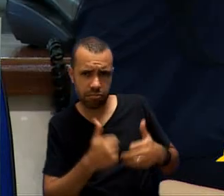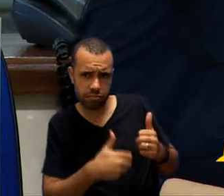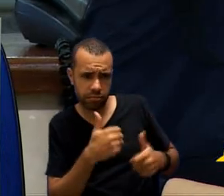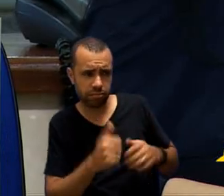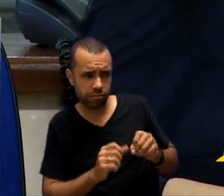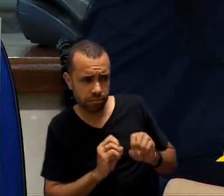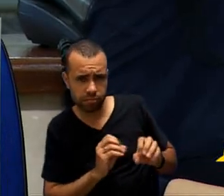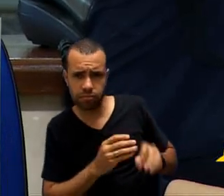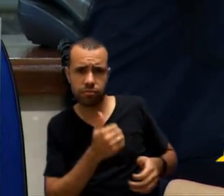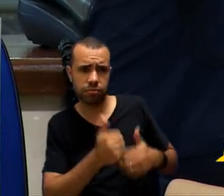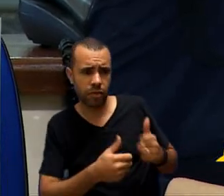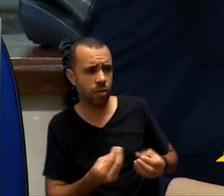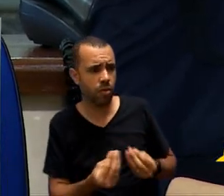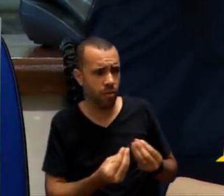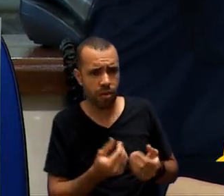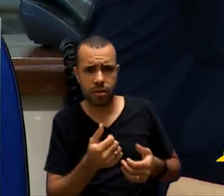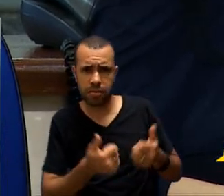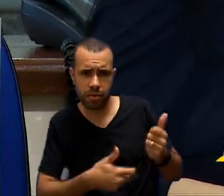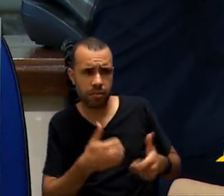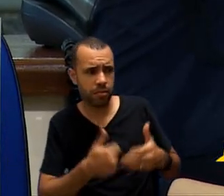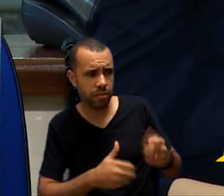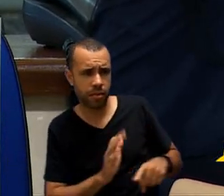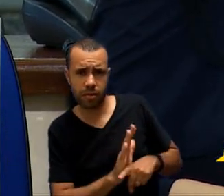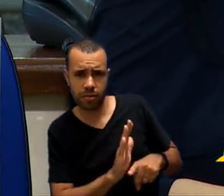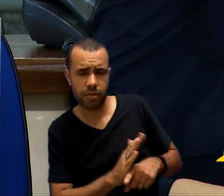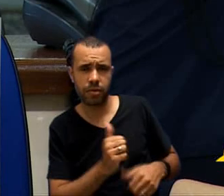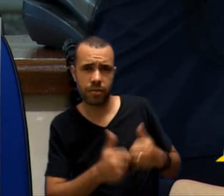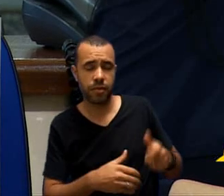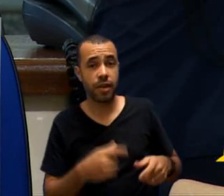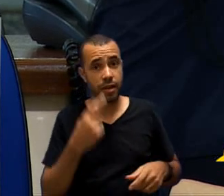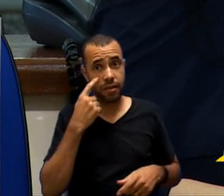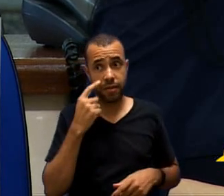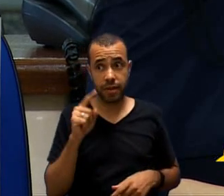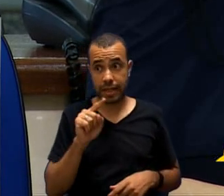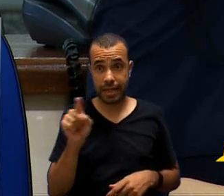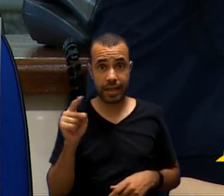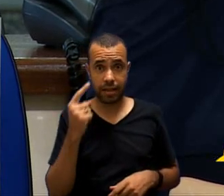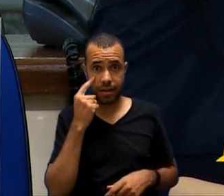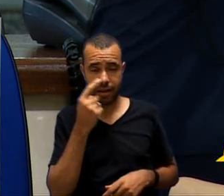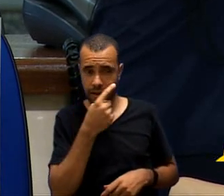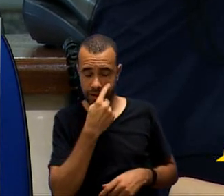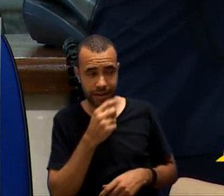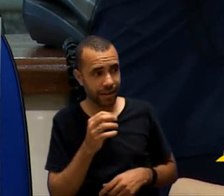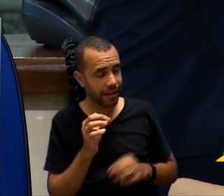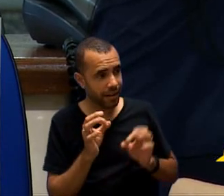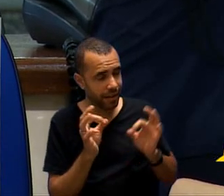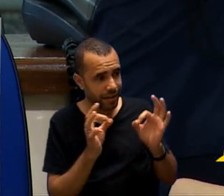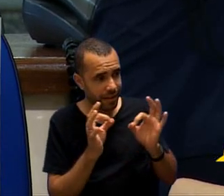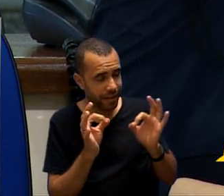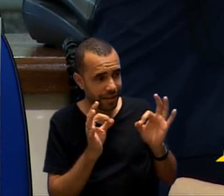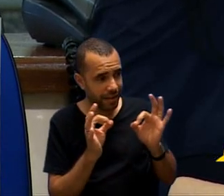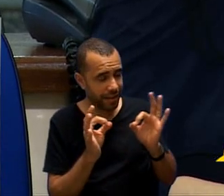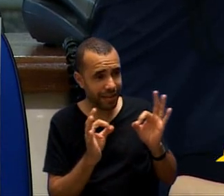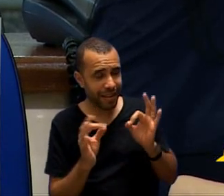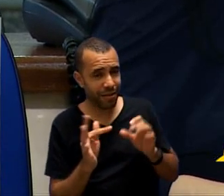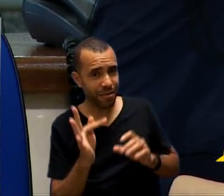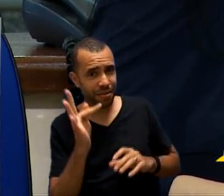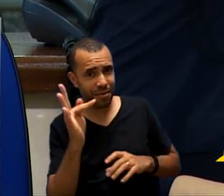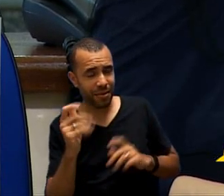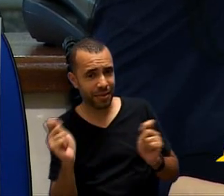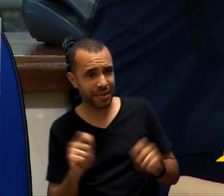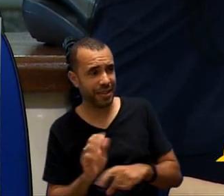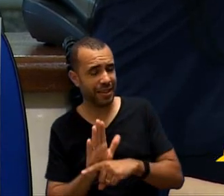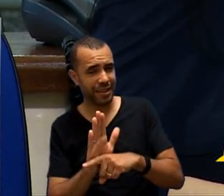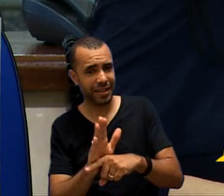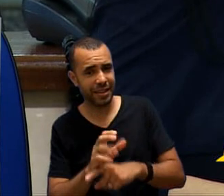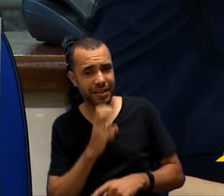como que eles deveriam construir o trabalho deles. Eu vi no olhar de cada um de vocês a esperança de que a gente pode fazer algo melhor nessa